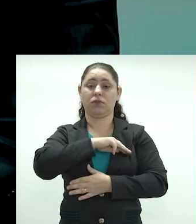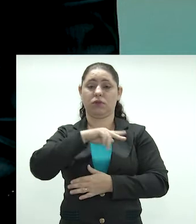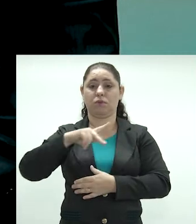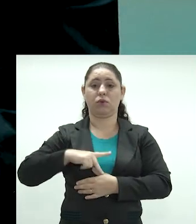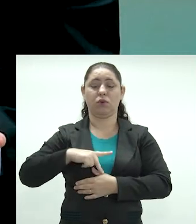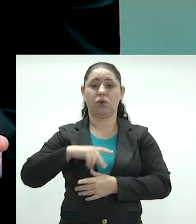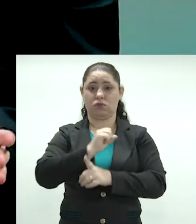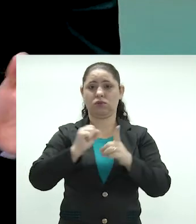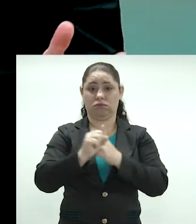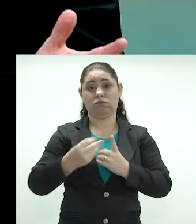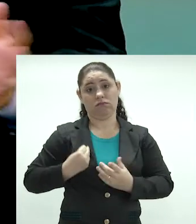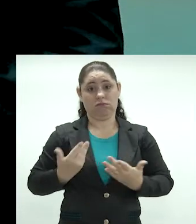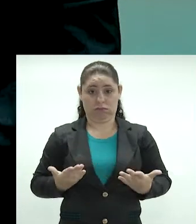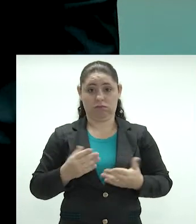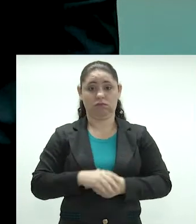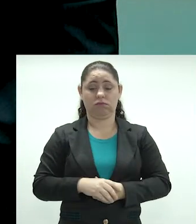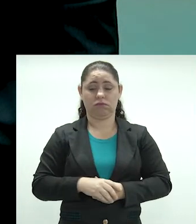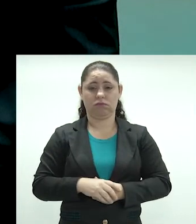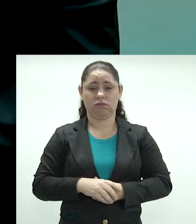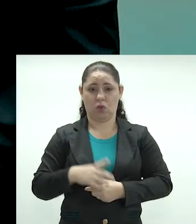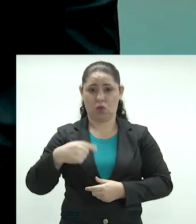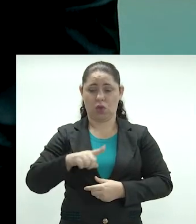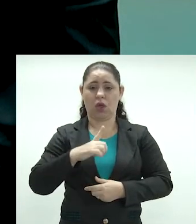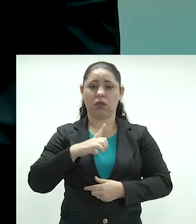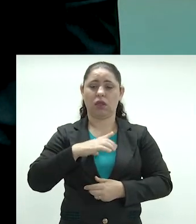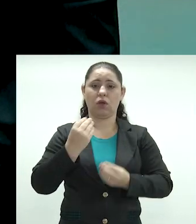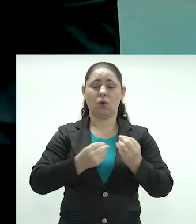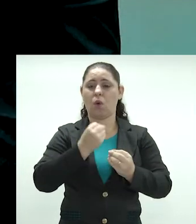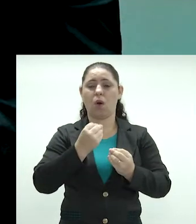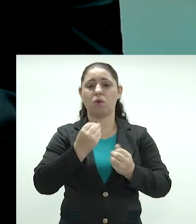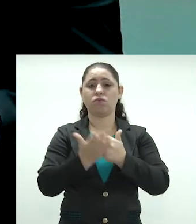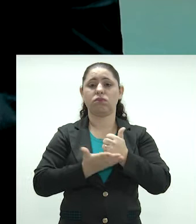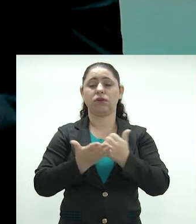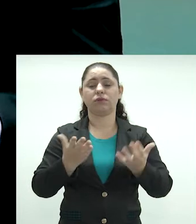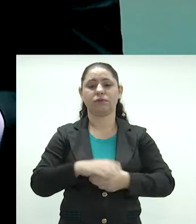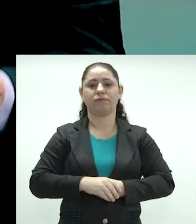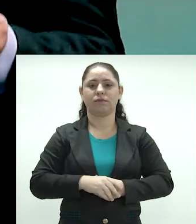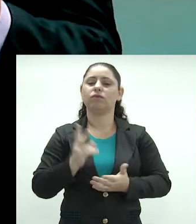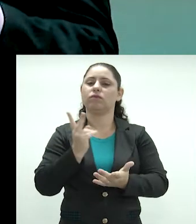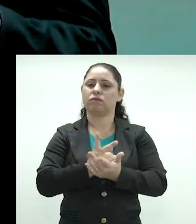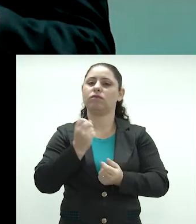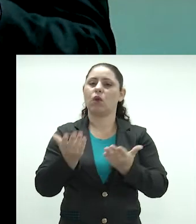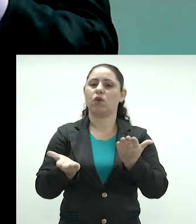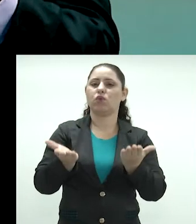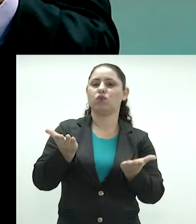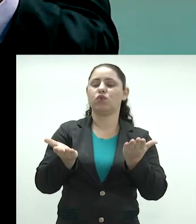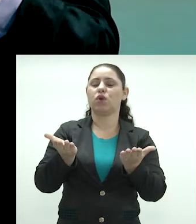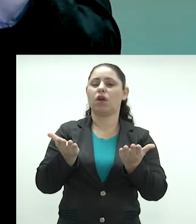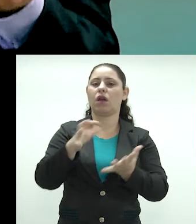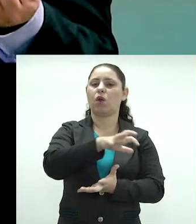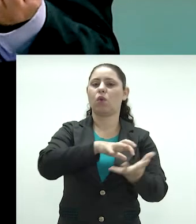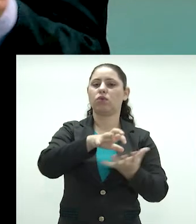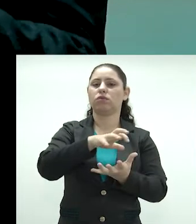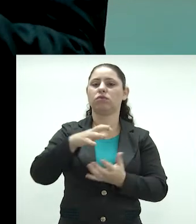vida em sociedade, é a vida. É a prioridade que nós temos como fundamental. Todavia, é necessário o equilíbrio de forças entre economia